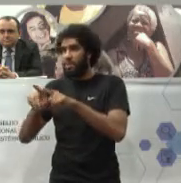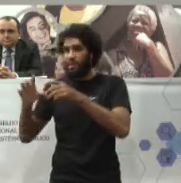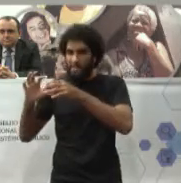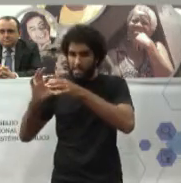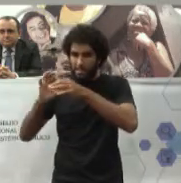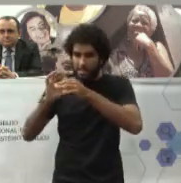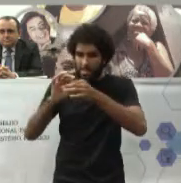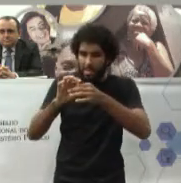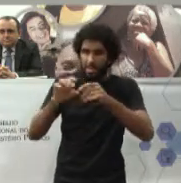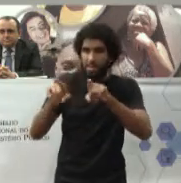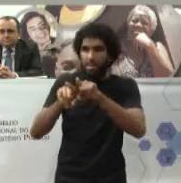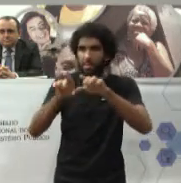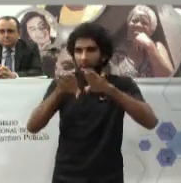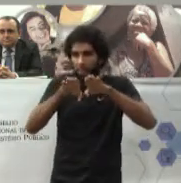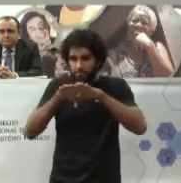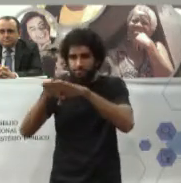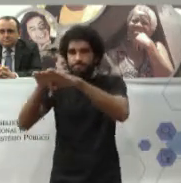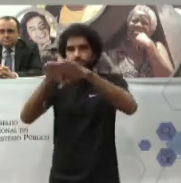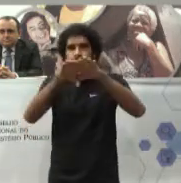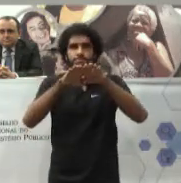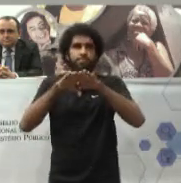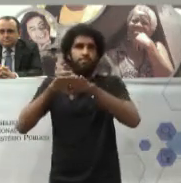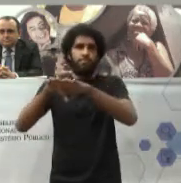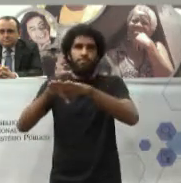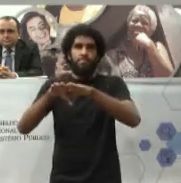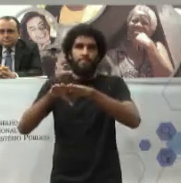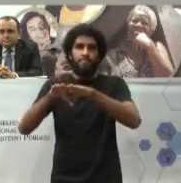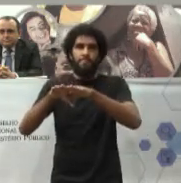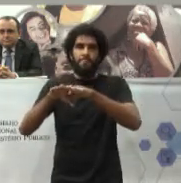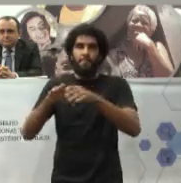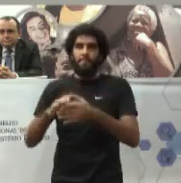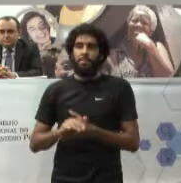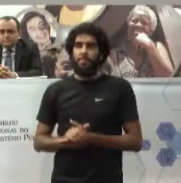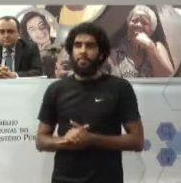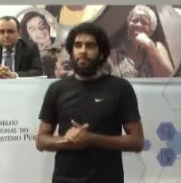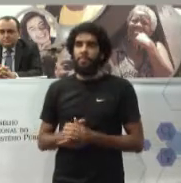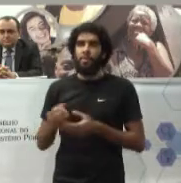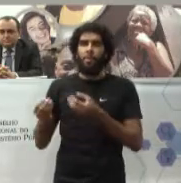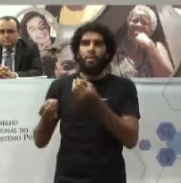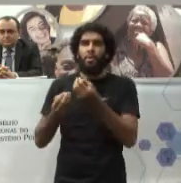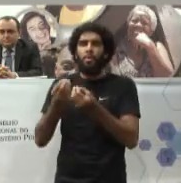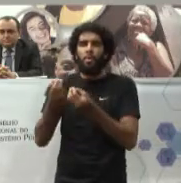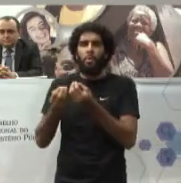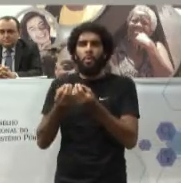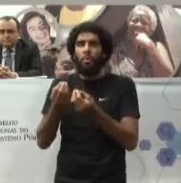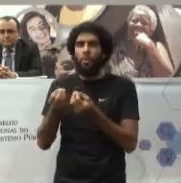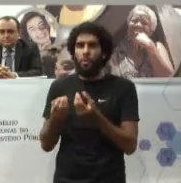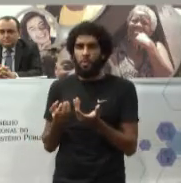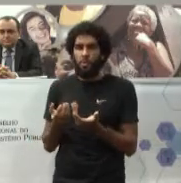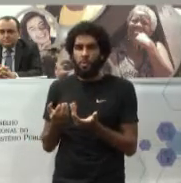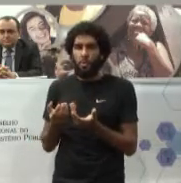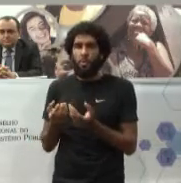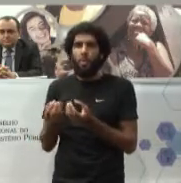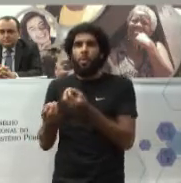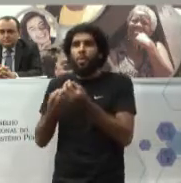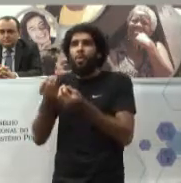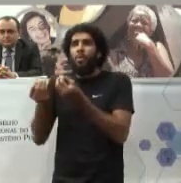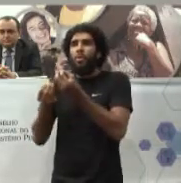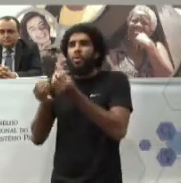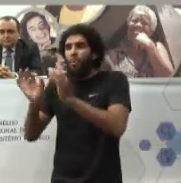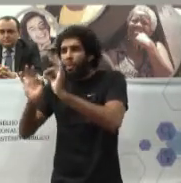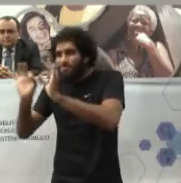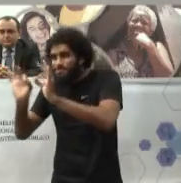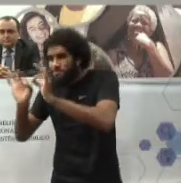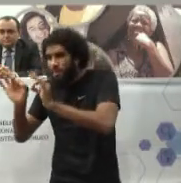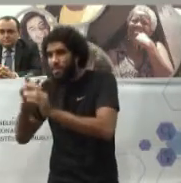e da equidade como se dá como se opera certo como vamos resolver a